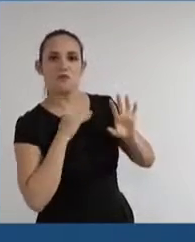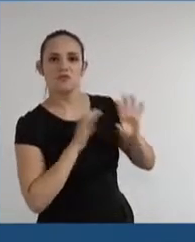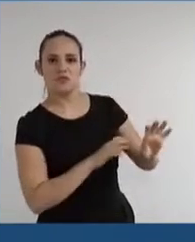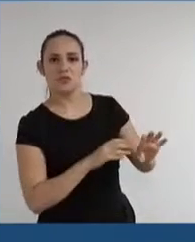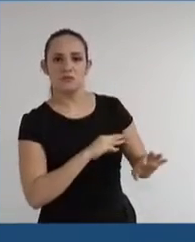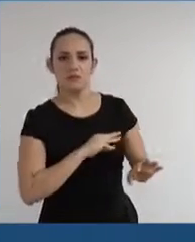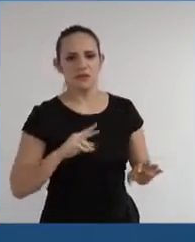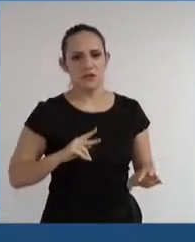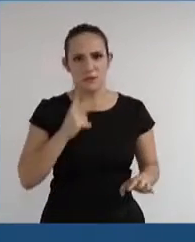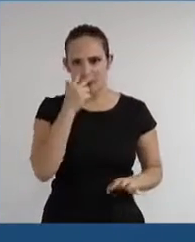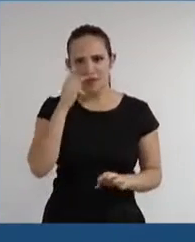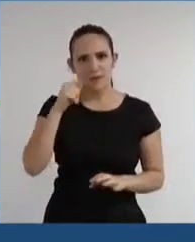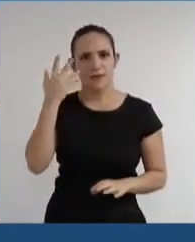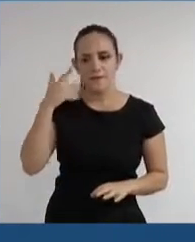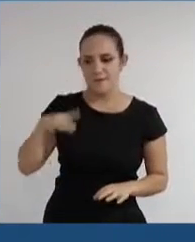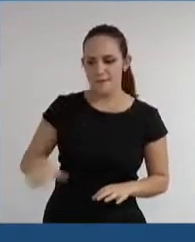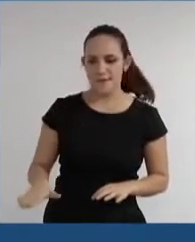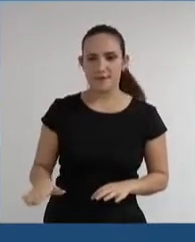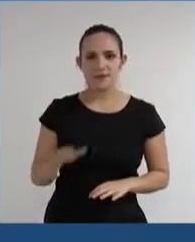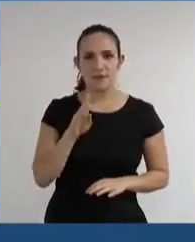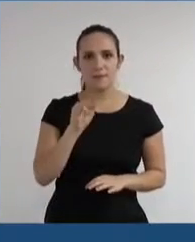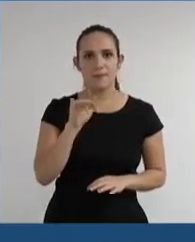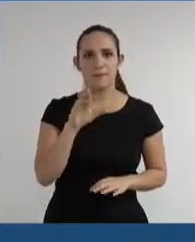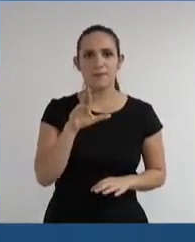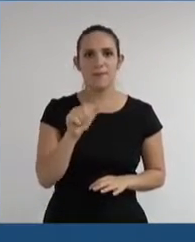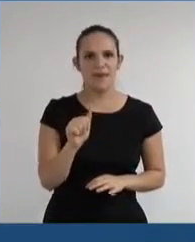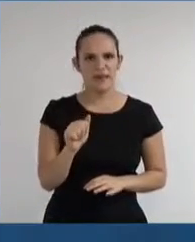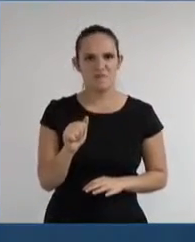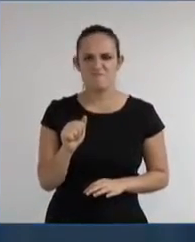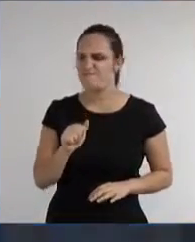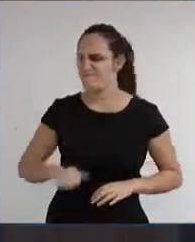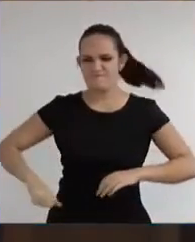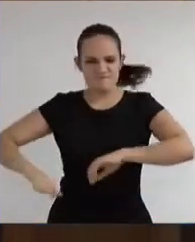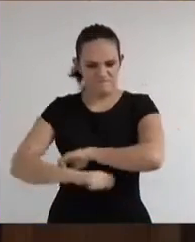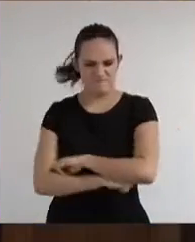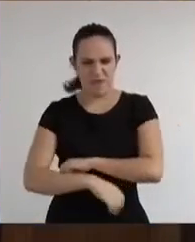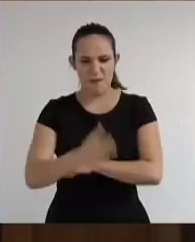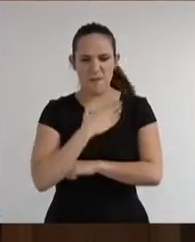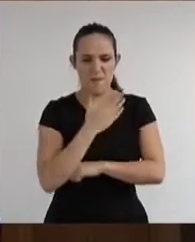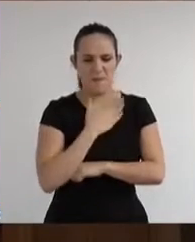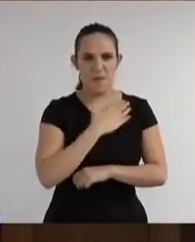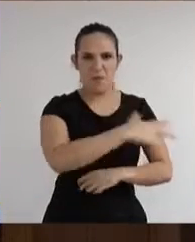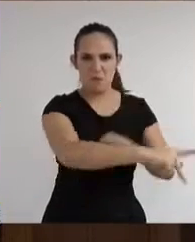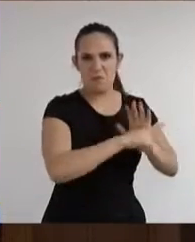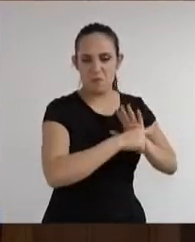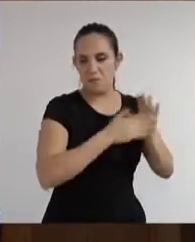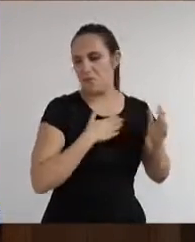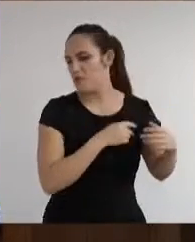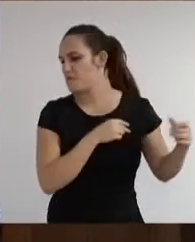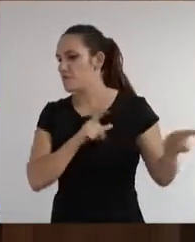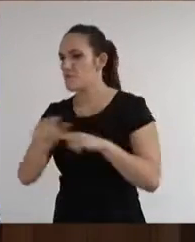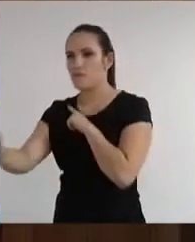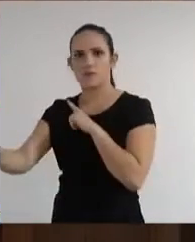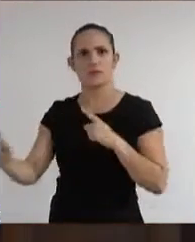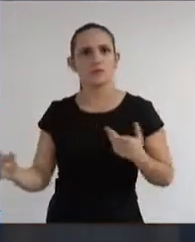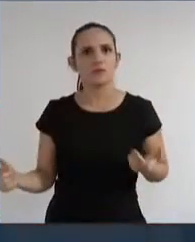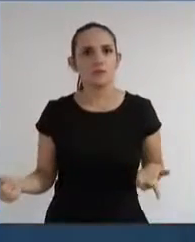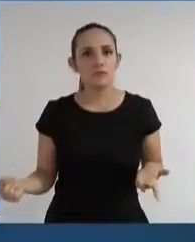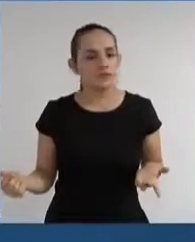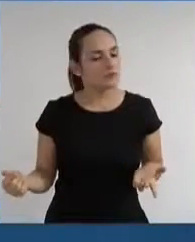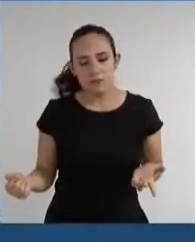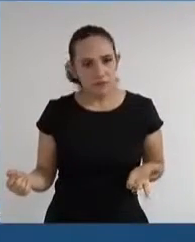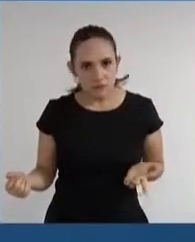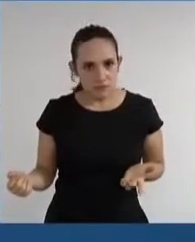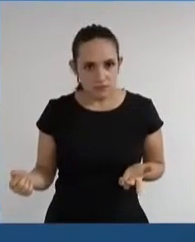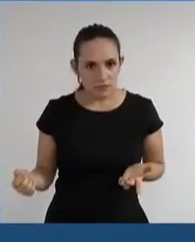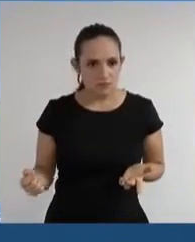aquele menino que é o dono da bola de futebol. Caiu, machucou, peraí, dá licença, me dá a bola que eu vou embora. Acho que foi o